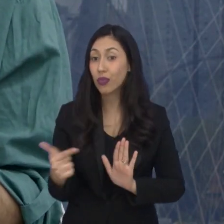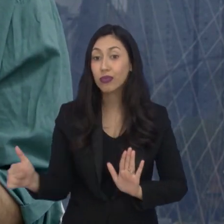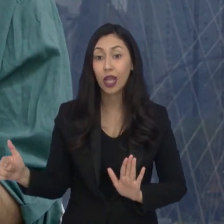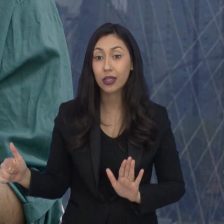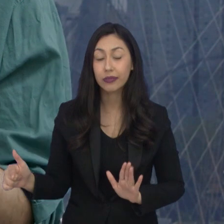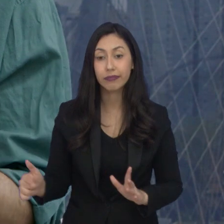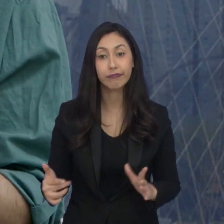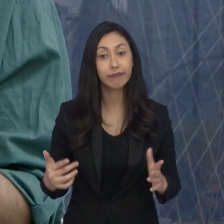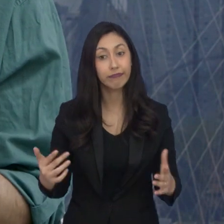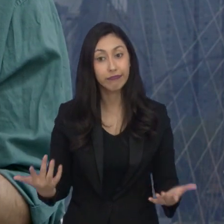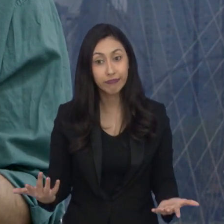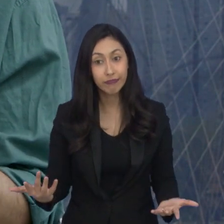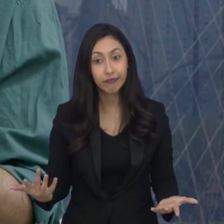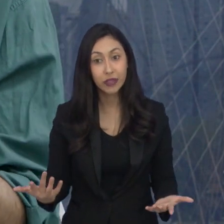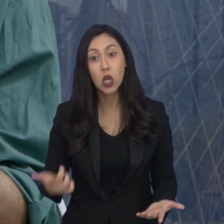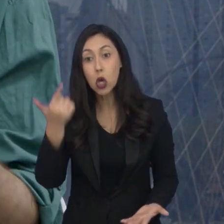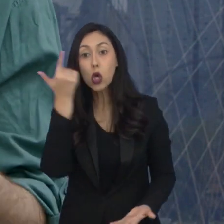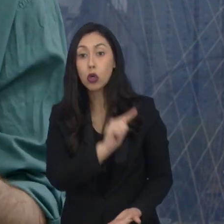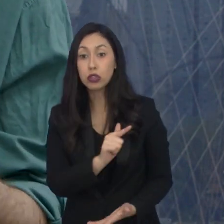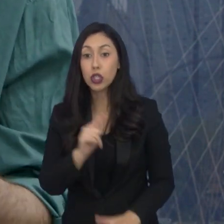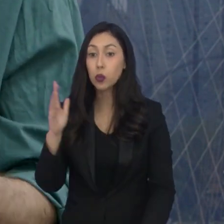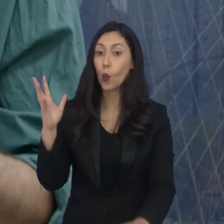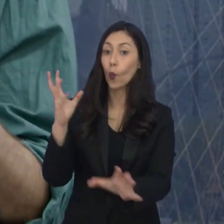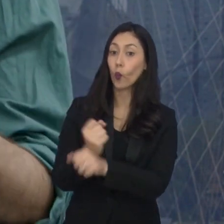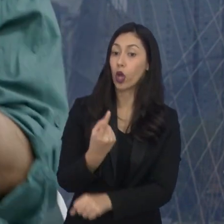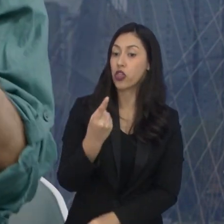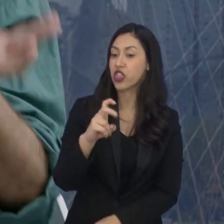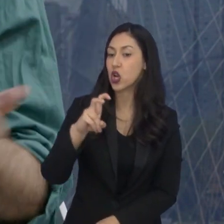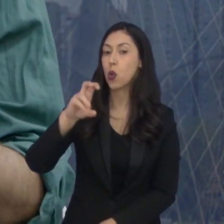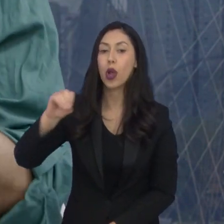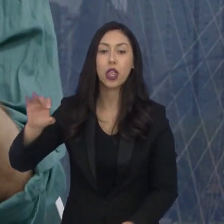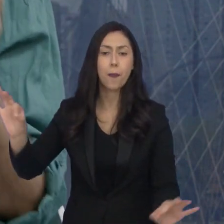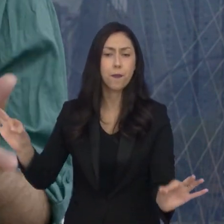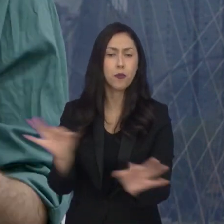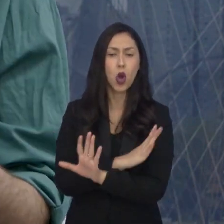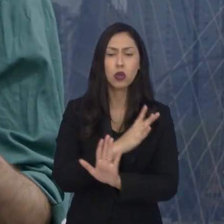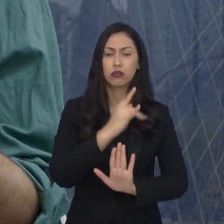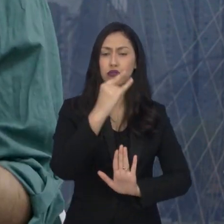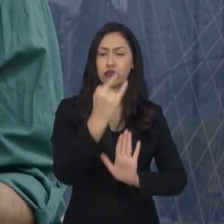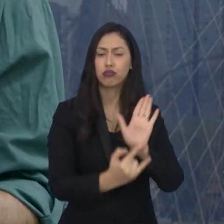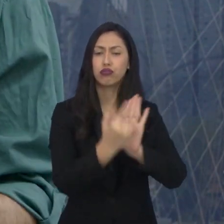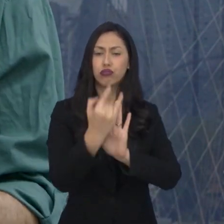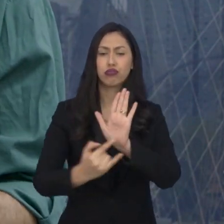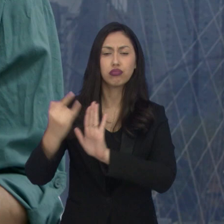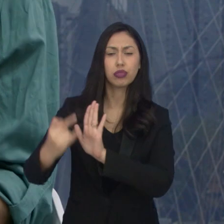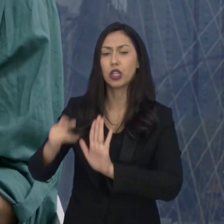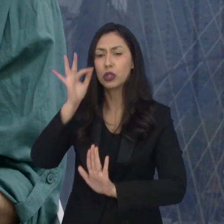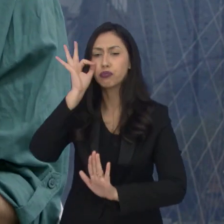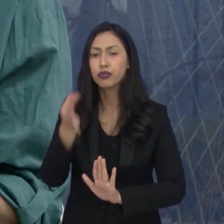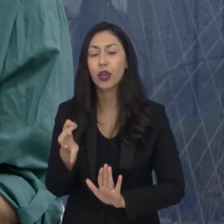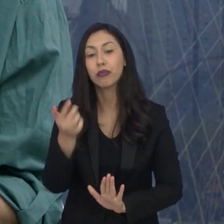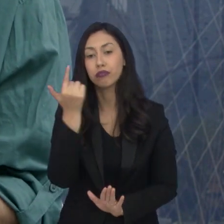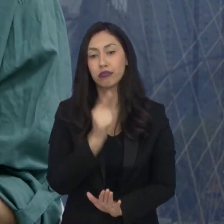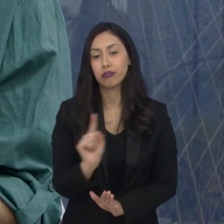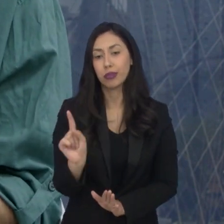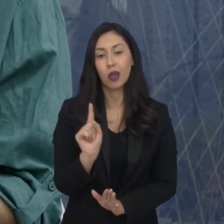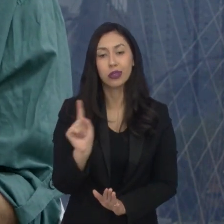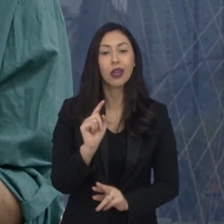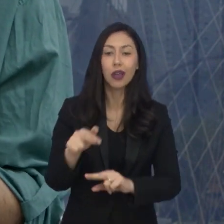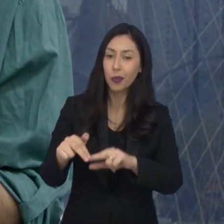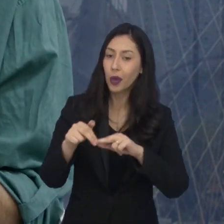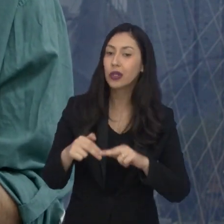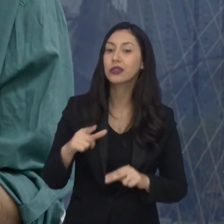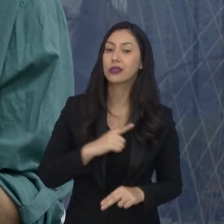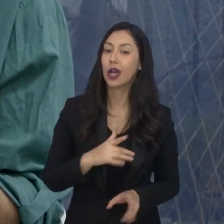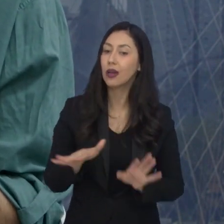Evidentemente que talvez eu não vá regularizar 150 loteamentos, espaços, ocupações de uma vez. Por isso é que fala no plano